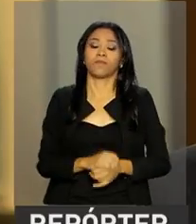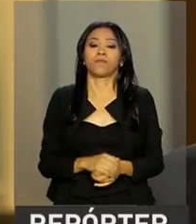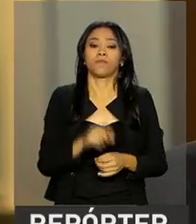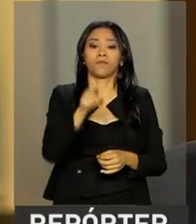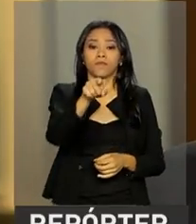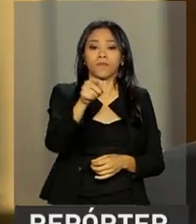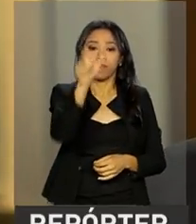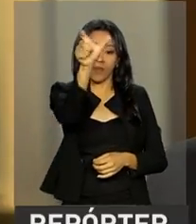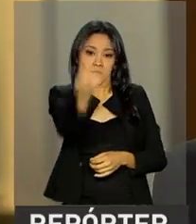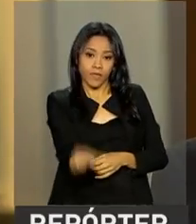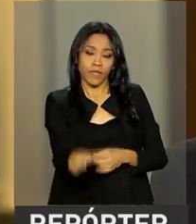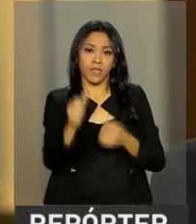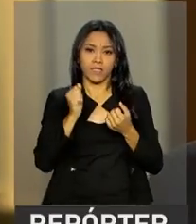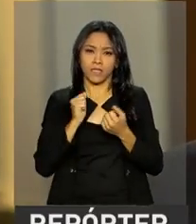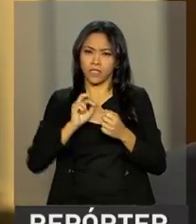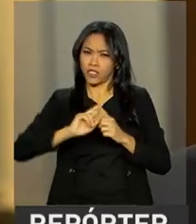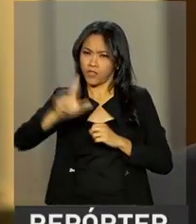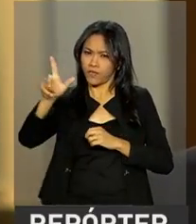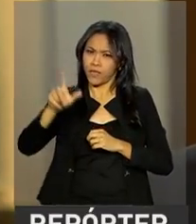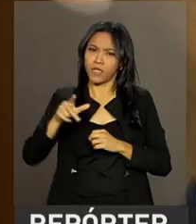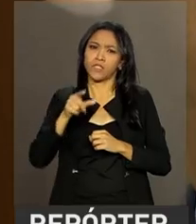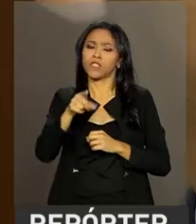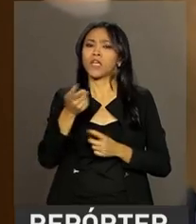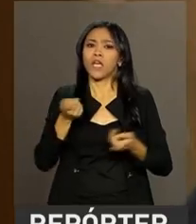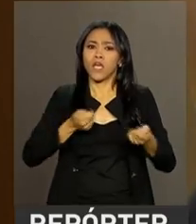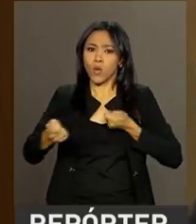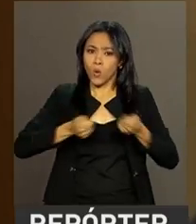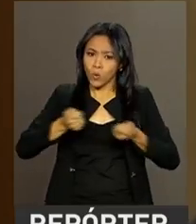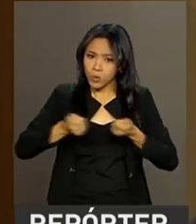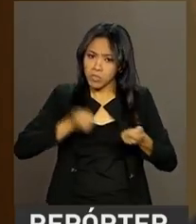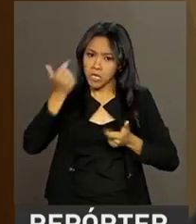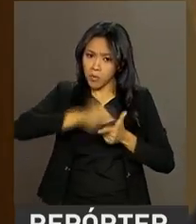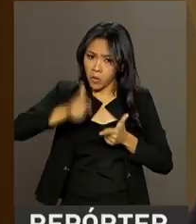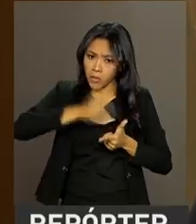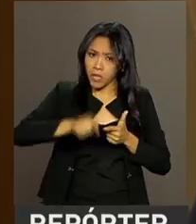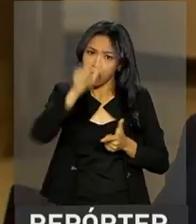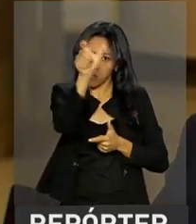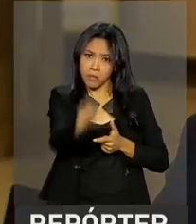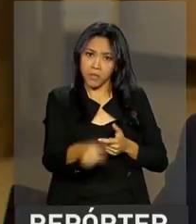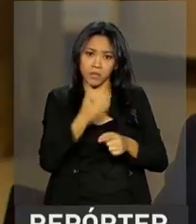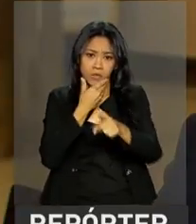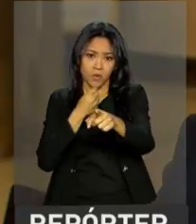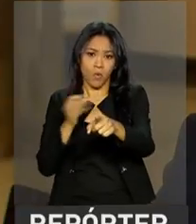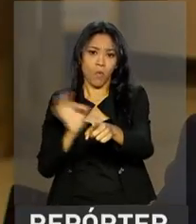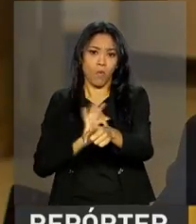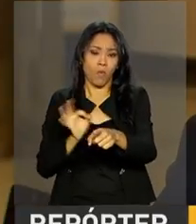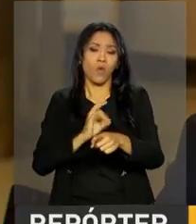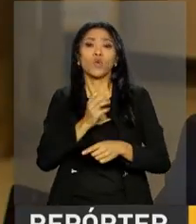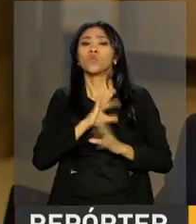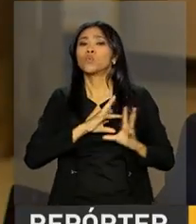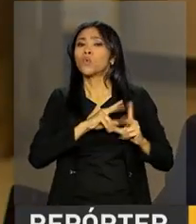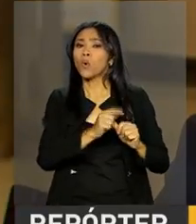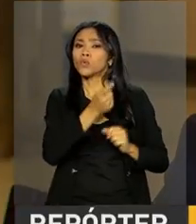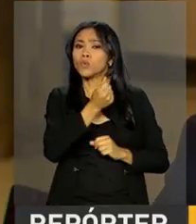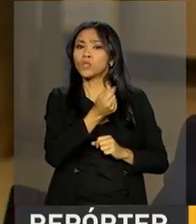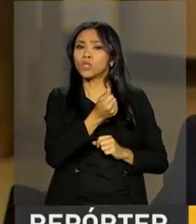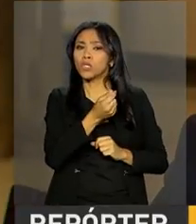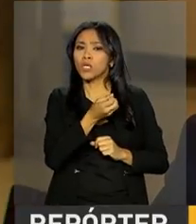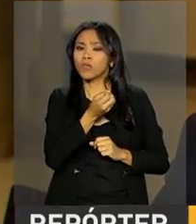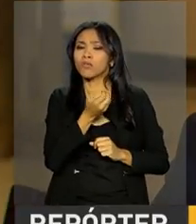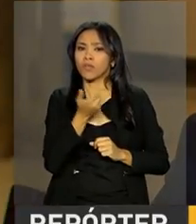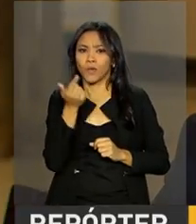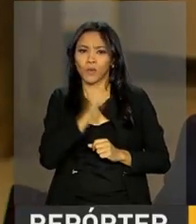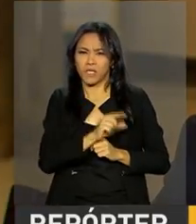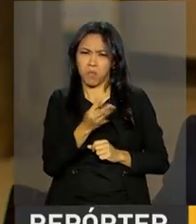diferente de muitos brasileiros economizar nunca foi um problema para a qual eu pegava toda minha amizade em que o